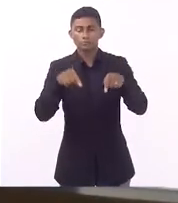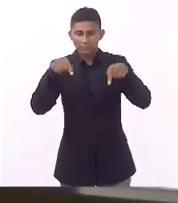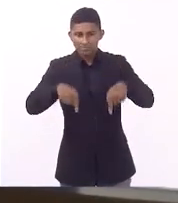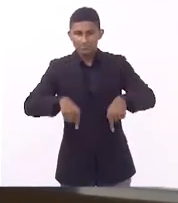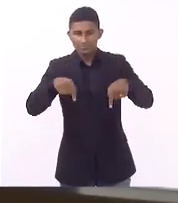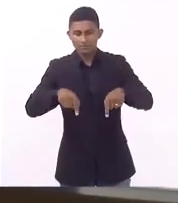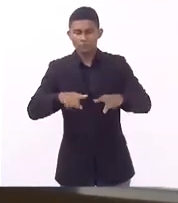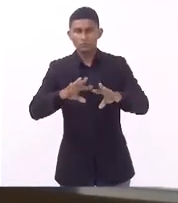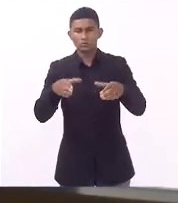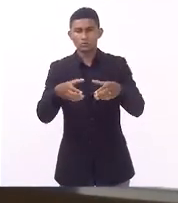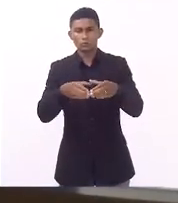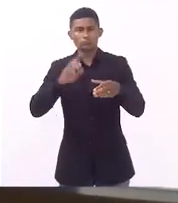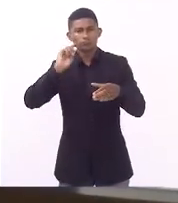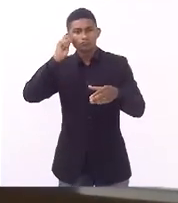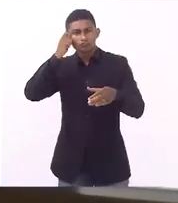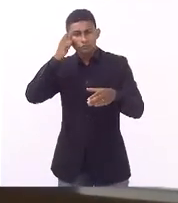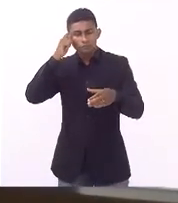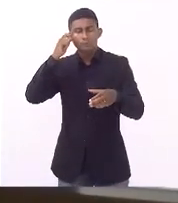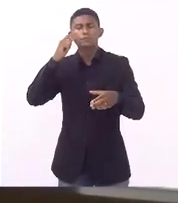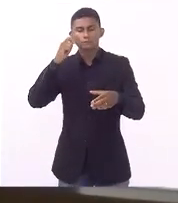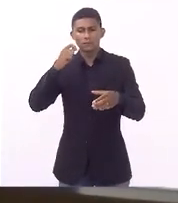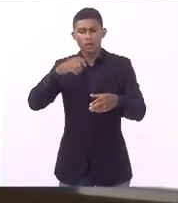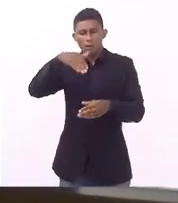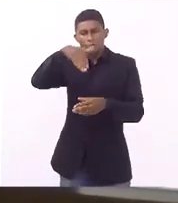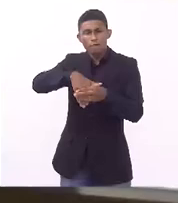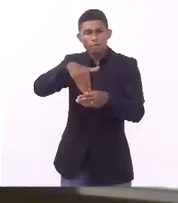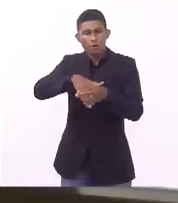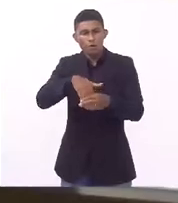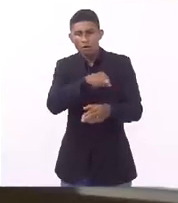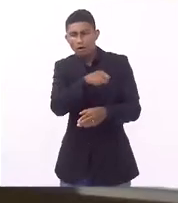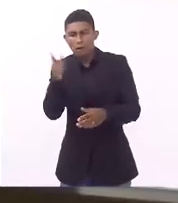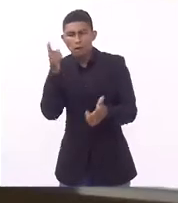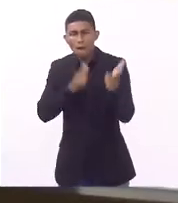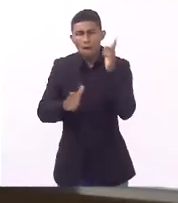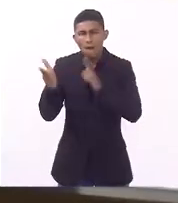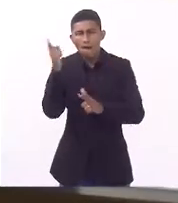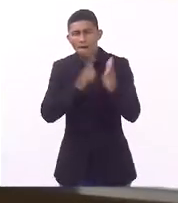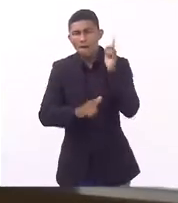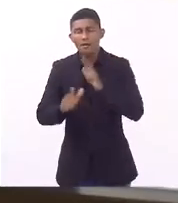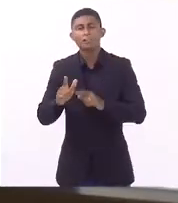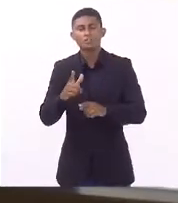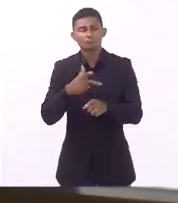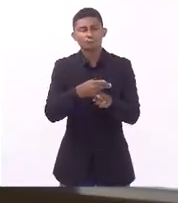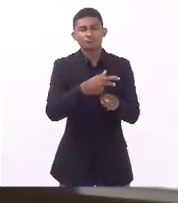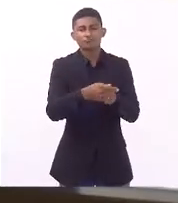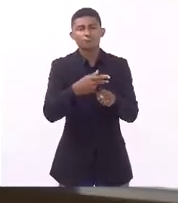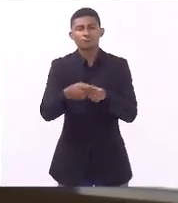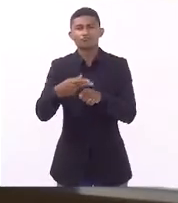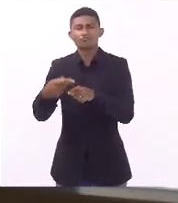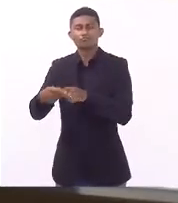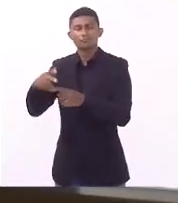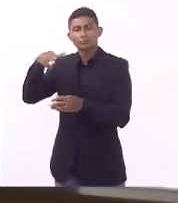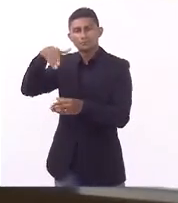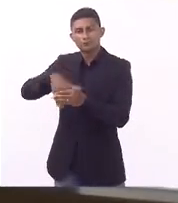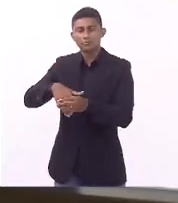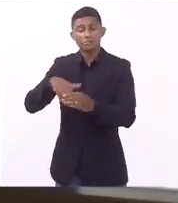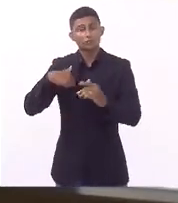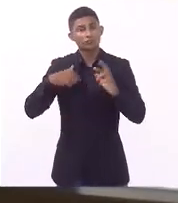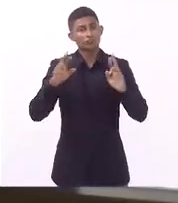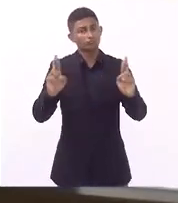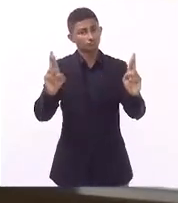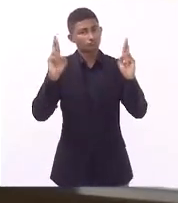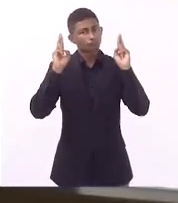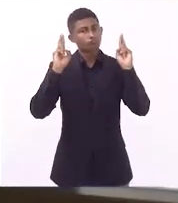forjada, que foi feita e que foi eleita nesse último mandato, nesse mandato atual, e que espero que sejam